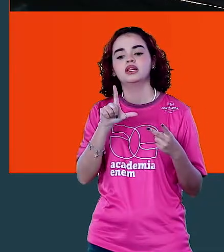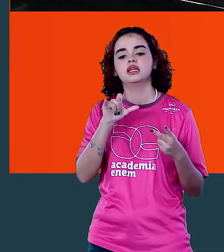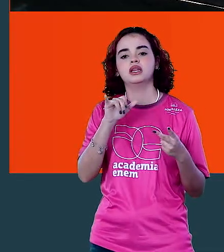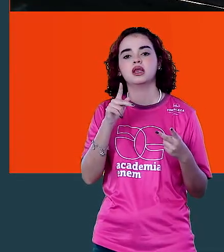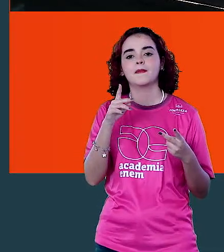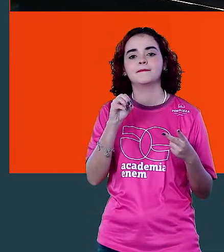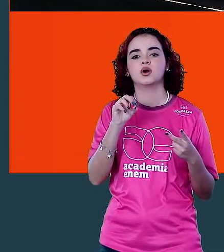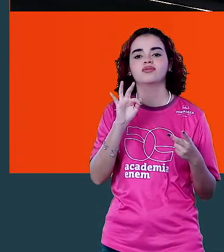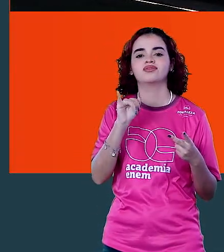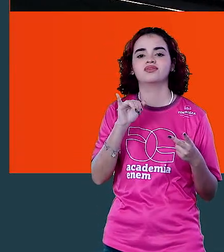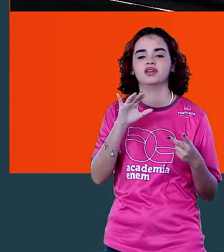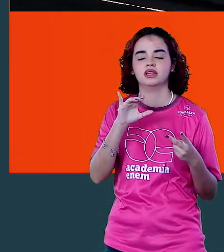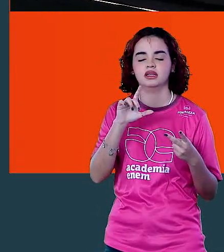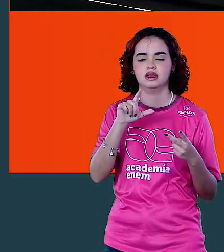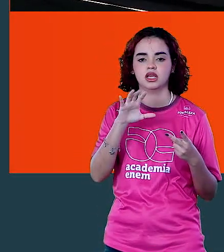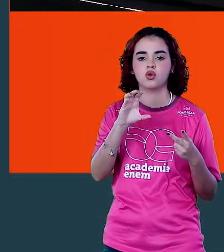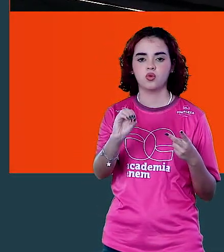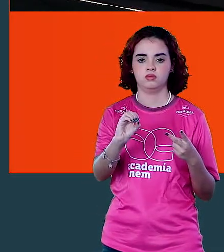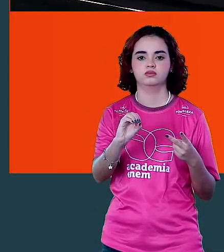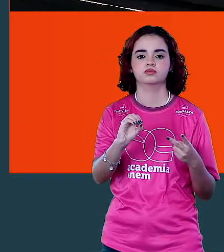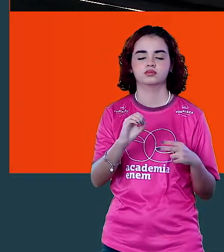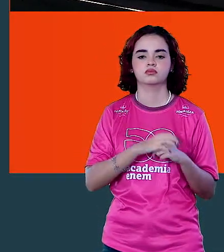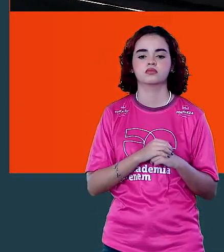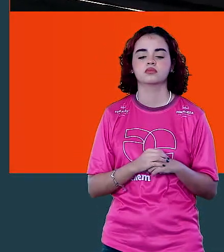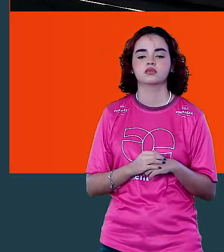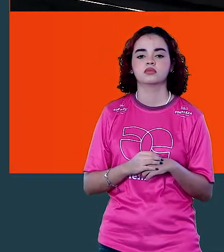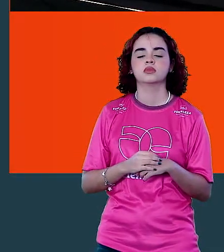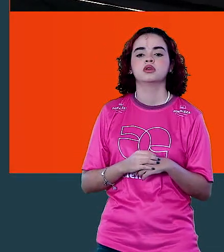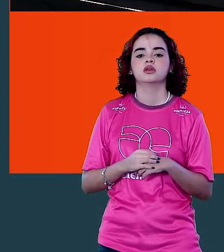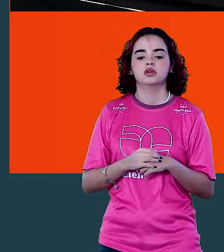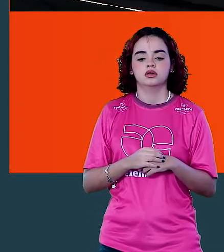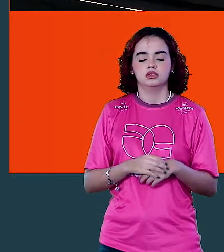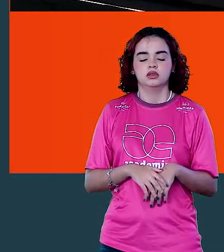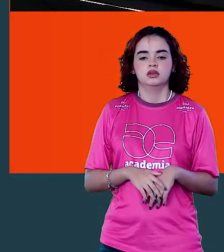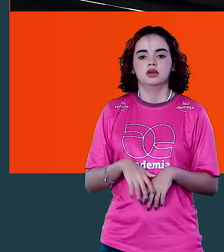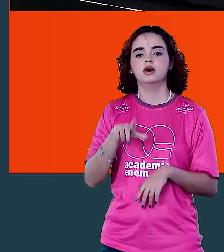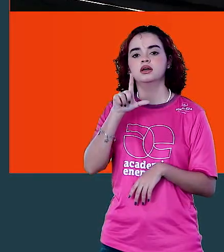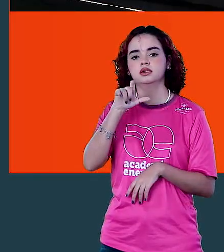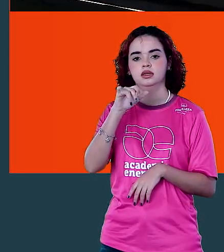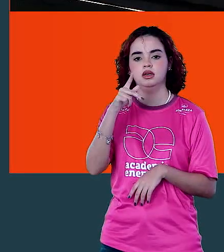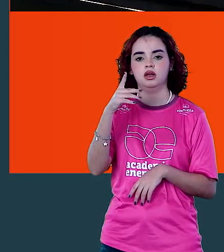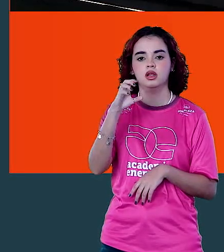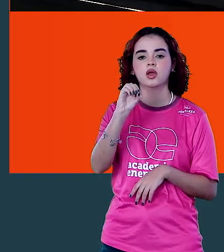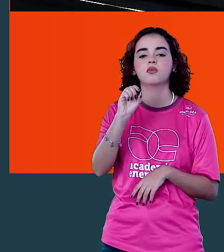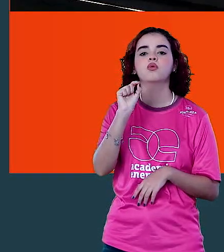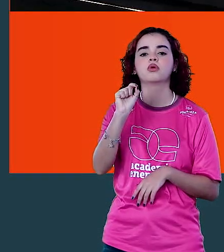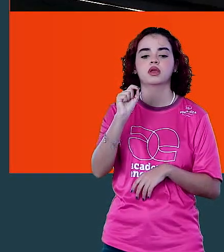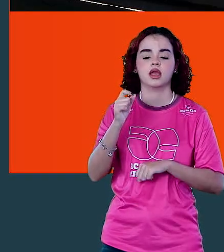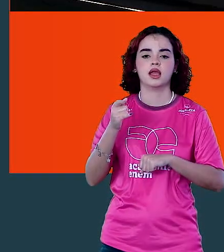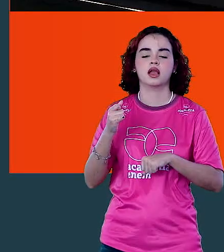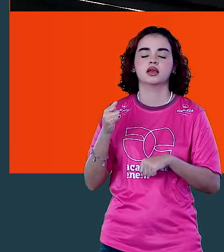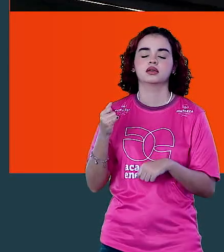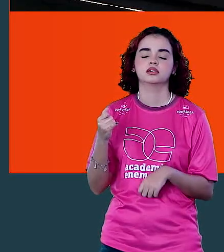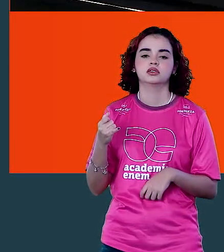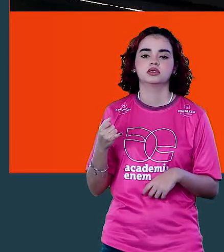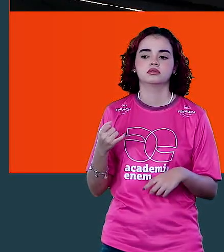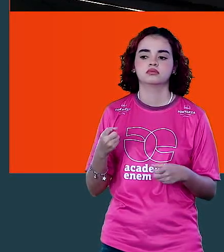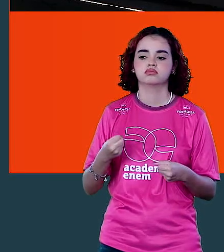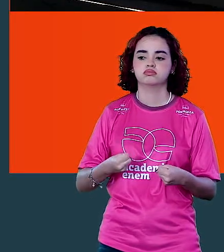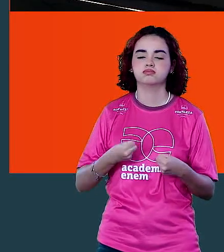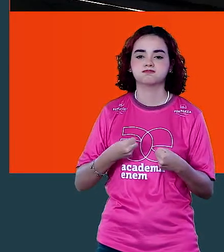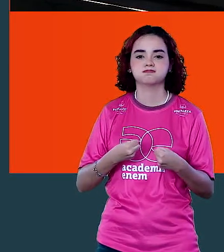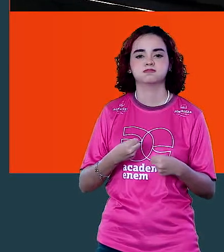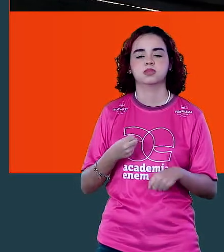lipofílico. Lipo, vem de quê? Lipídio, gorduras, moléculas que